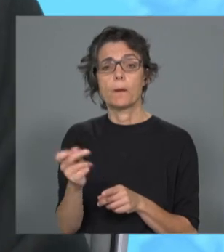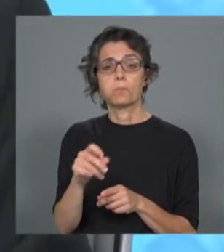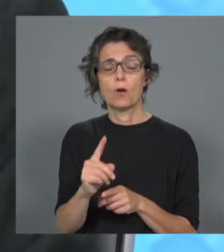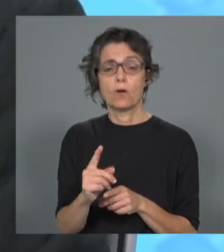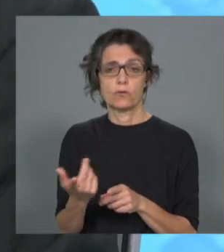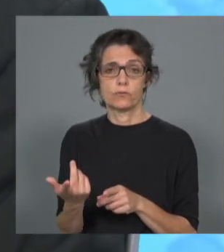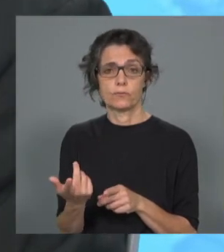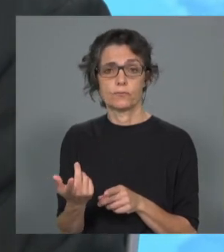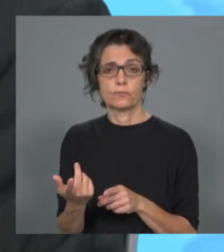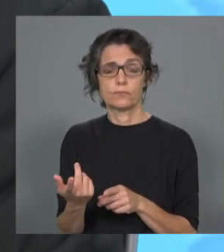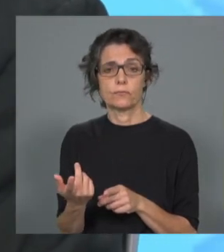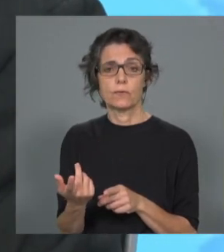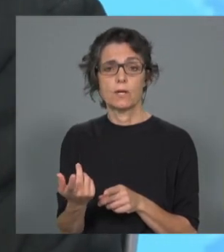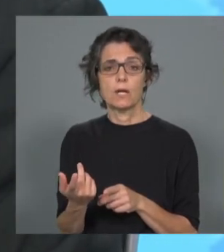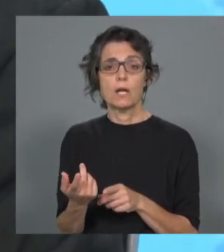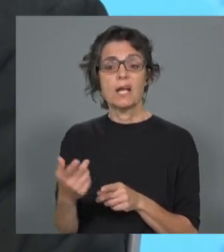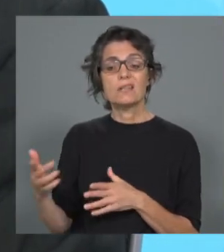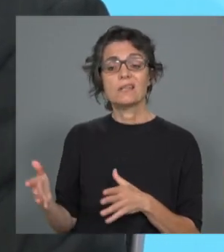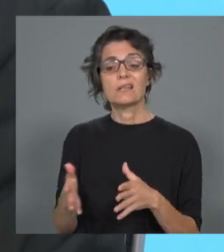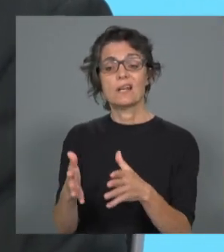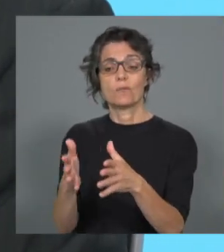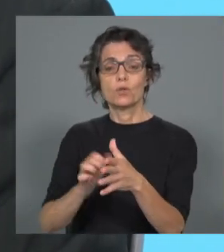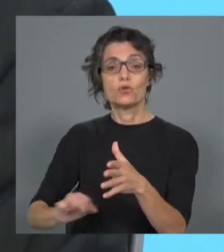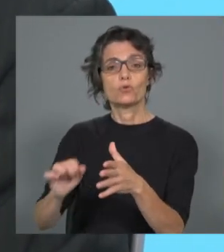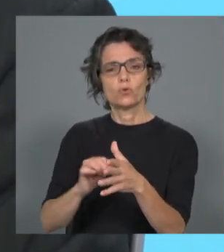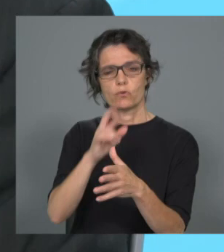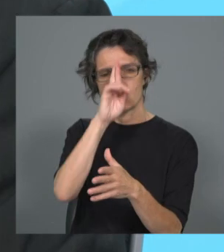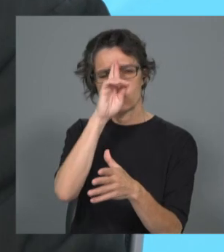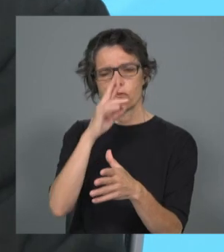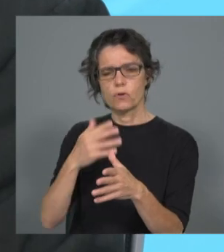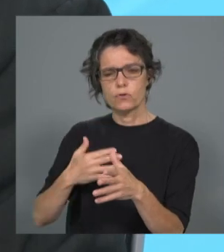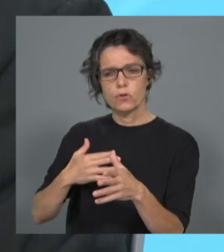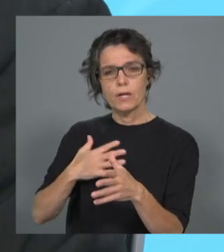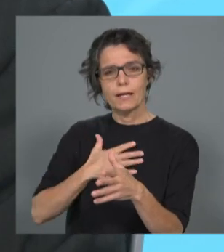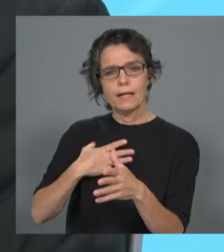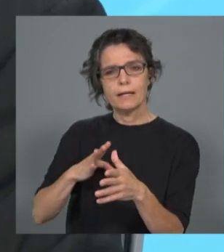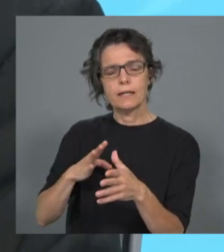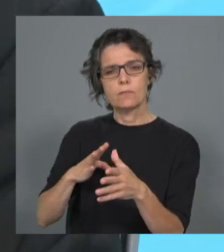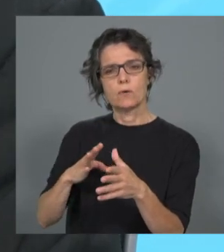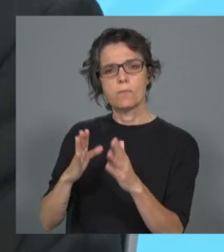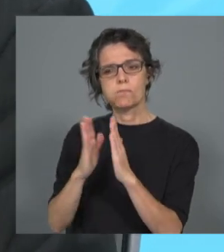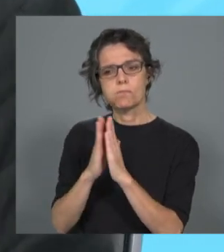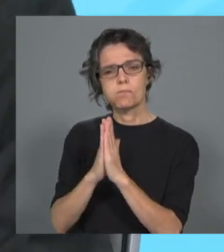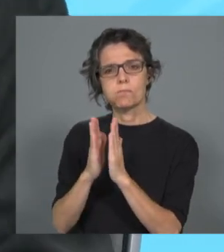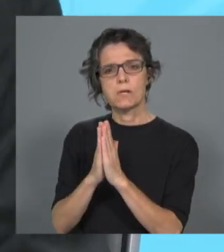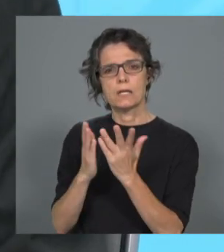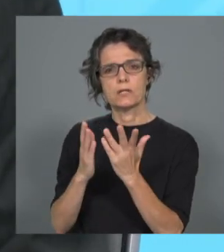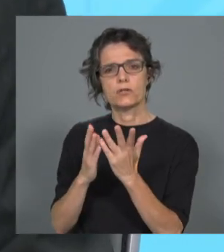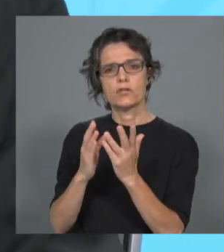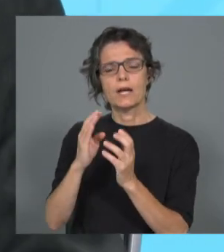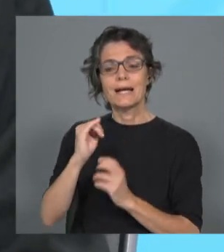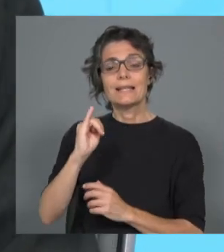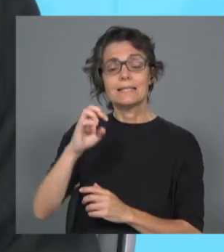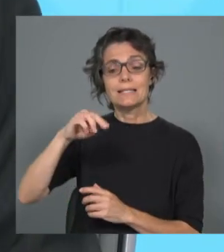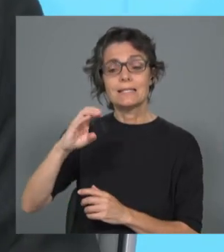acontecimento deste caminho sinodal, deste esforço no sentido de uma igreja sinodal, é precisamente o processo,